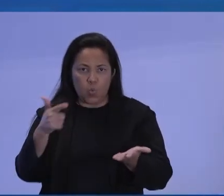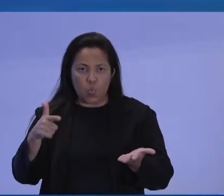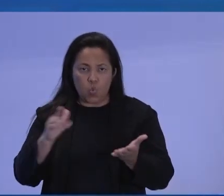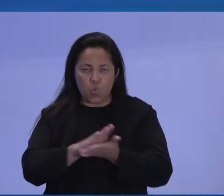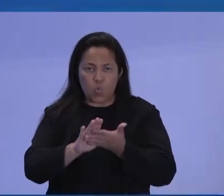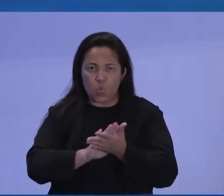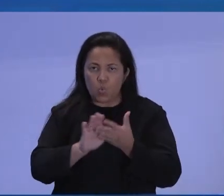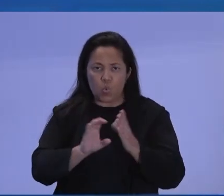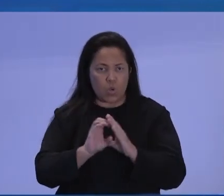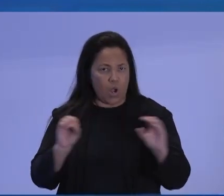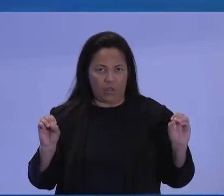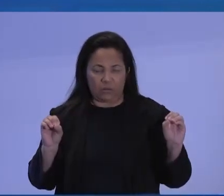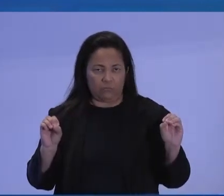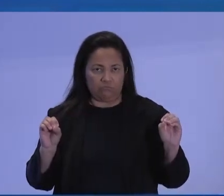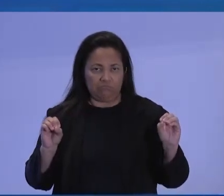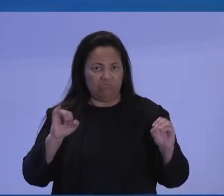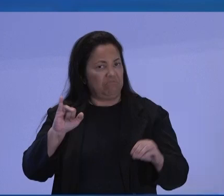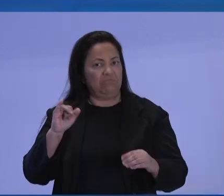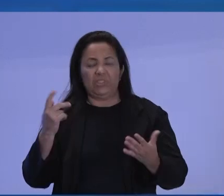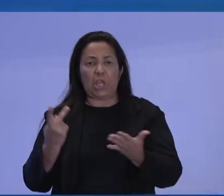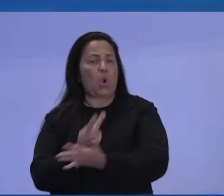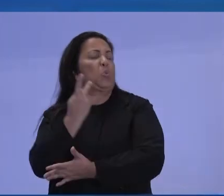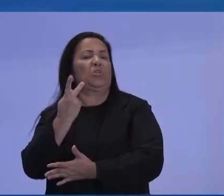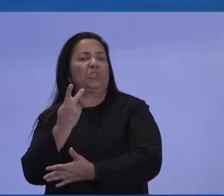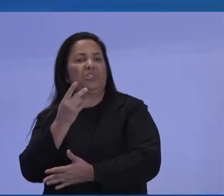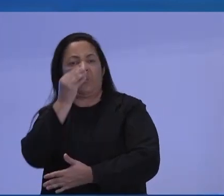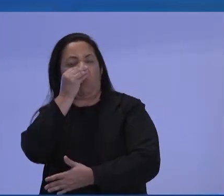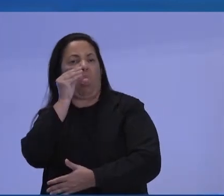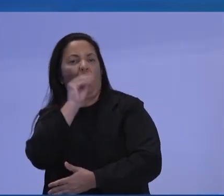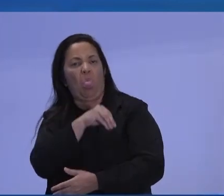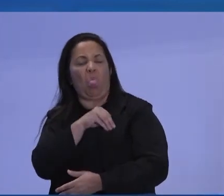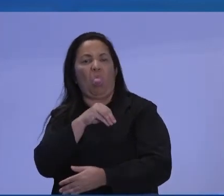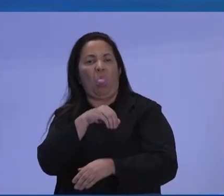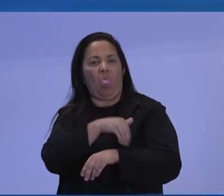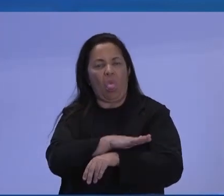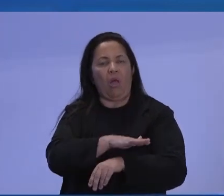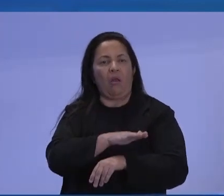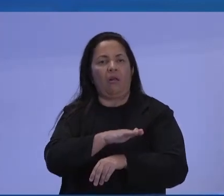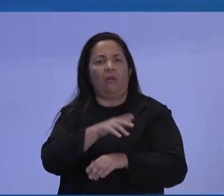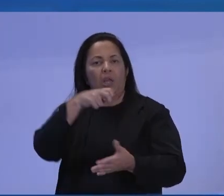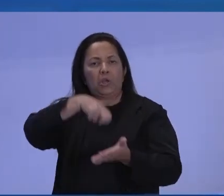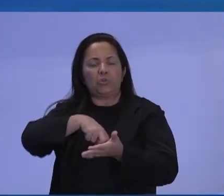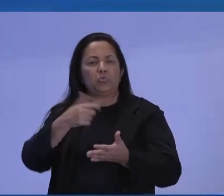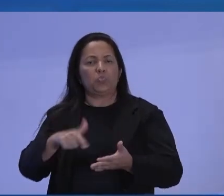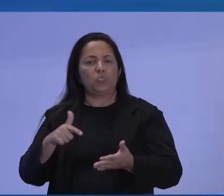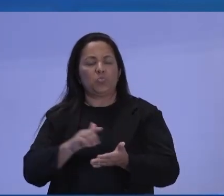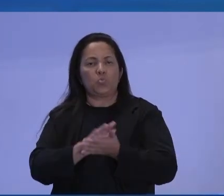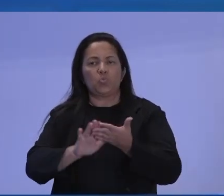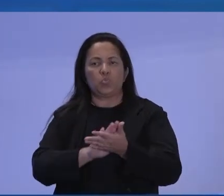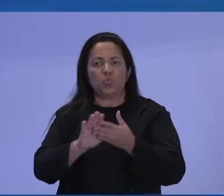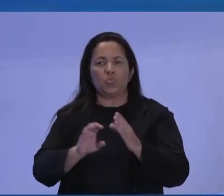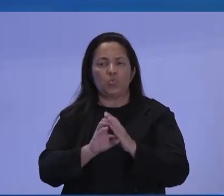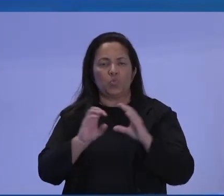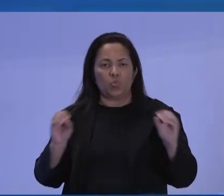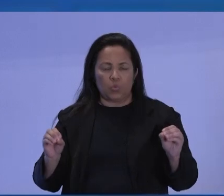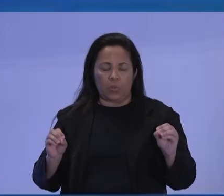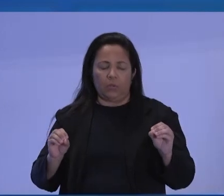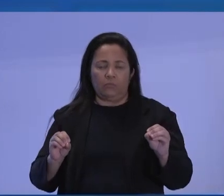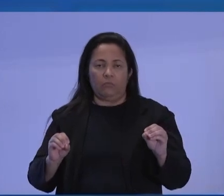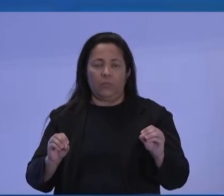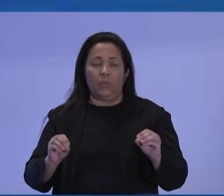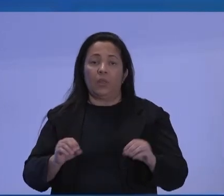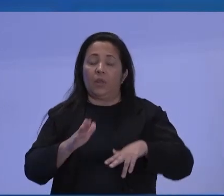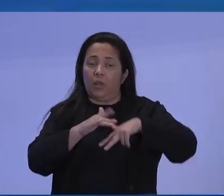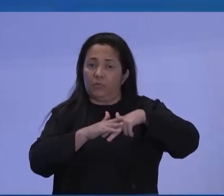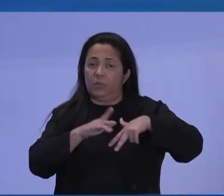as infringe. E esse registro de práticas discriminatórias são feitas através de canais específicos, como